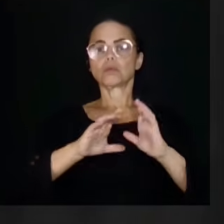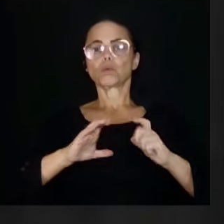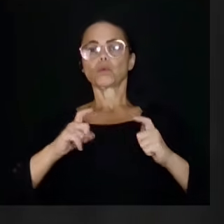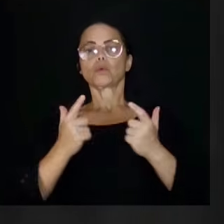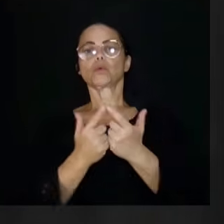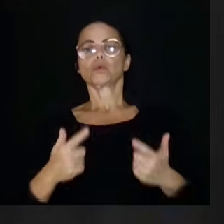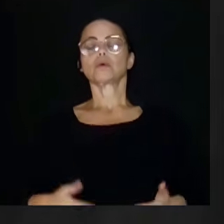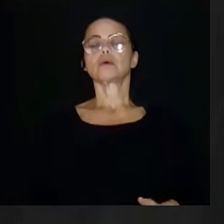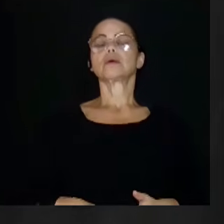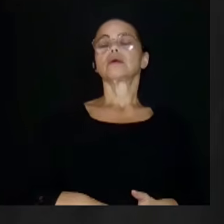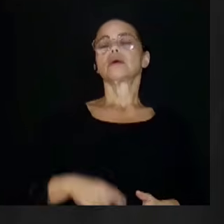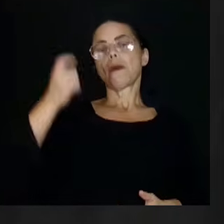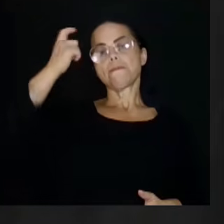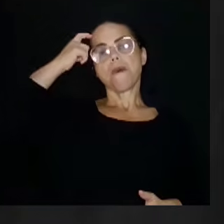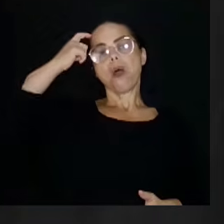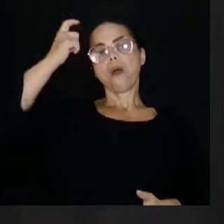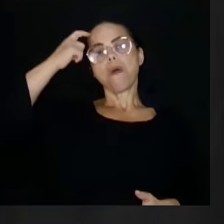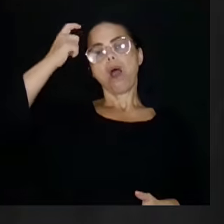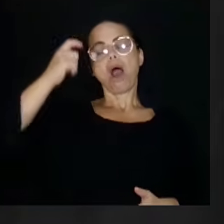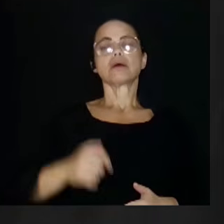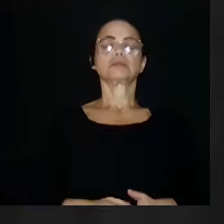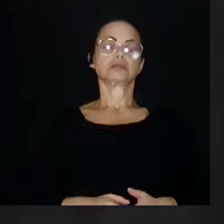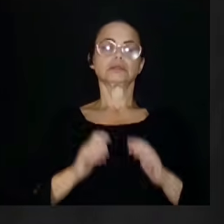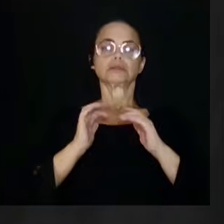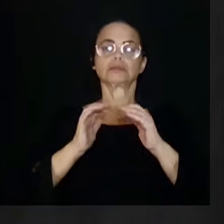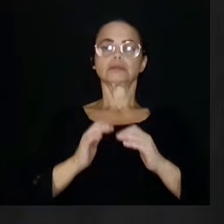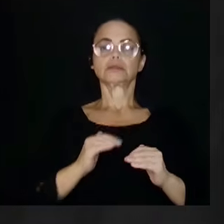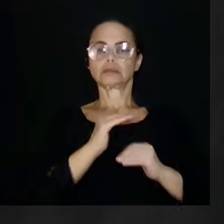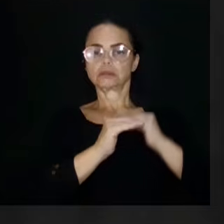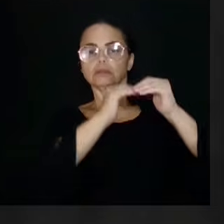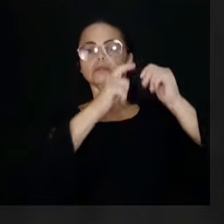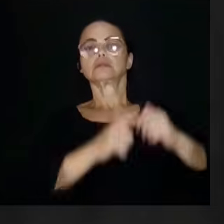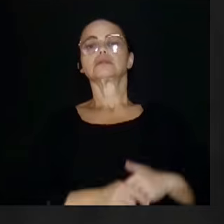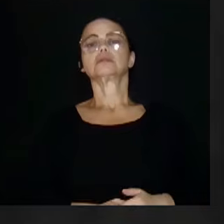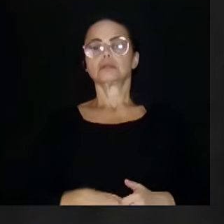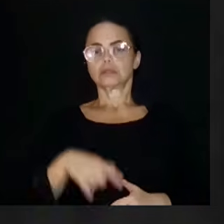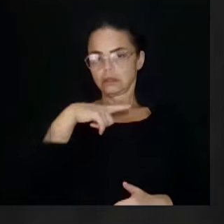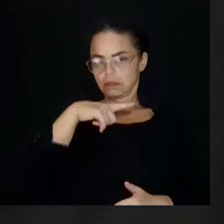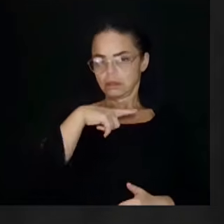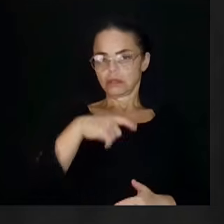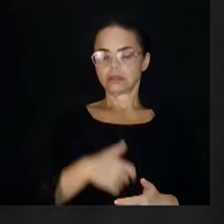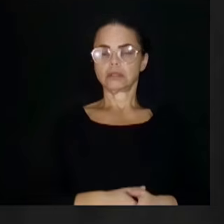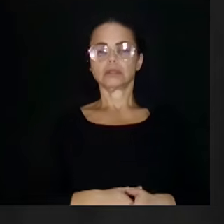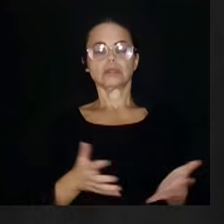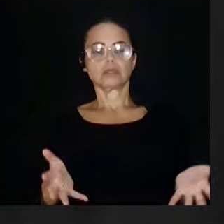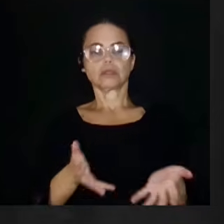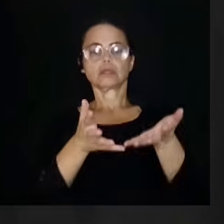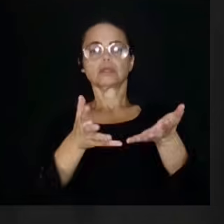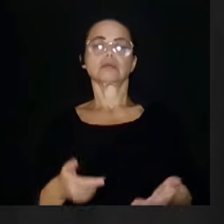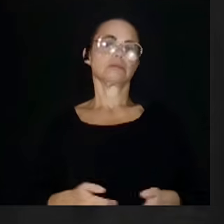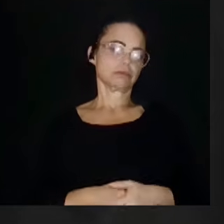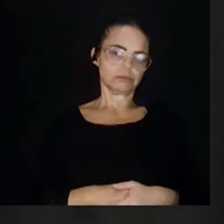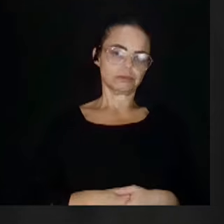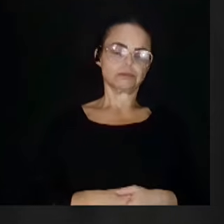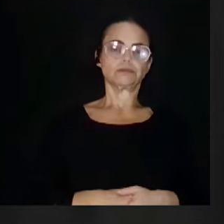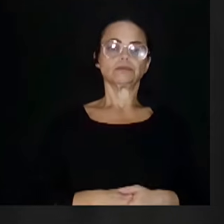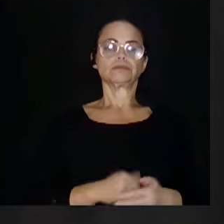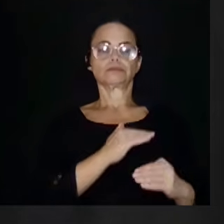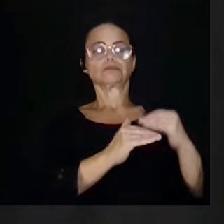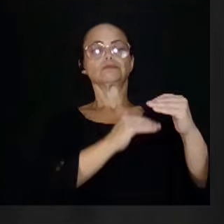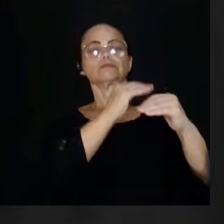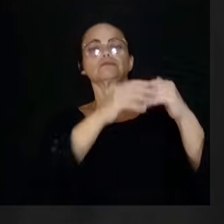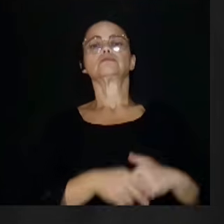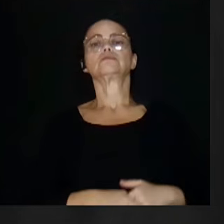pensando nessa questão da construção e o quanto que eu tinha para colaborar, né, na construção. Estava nova